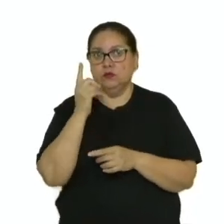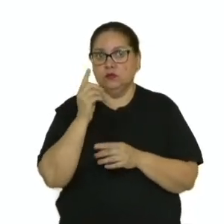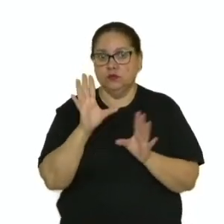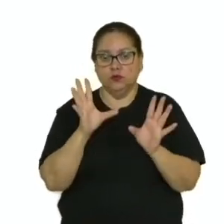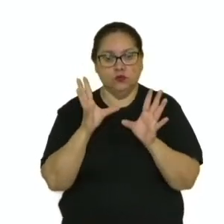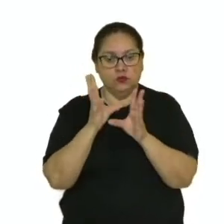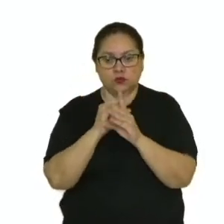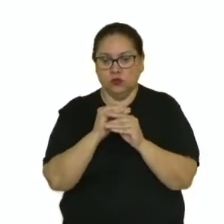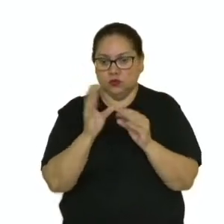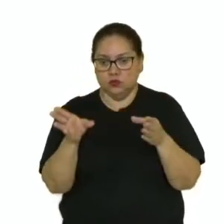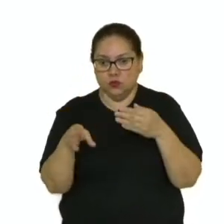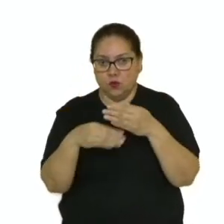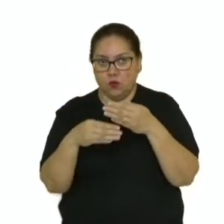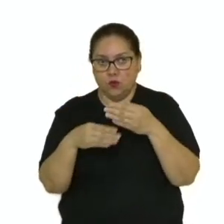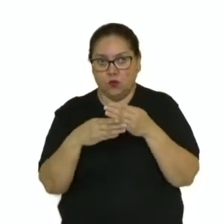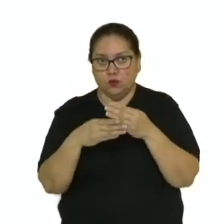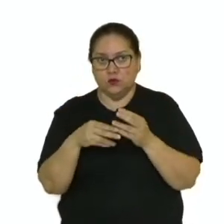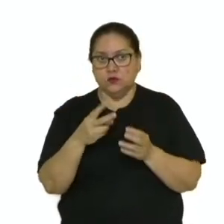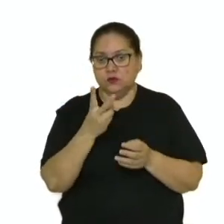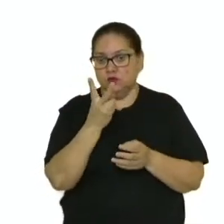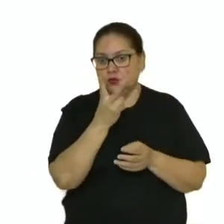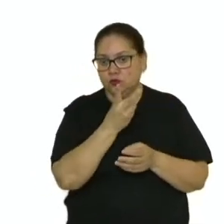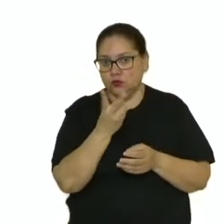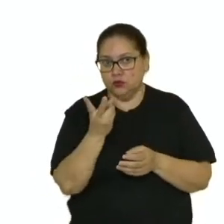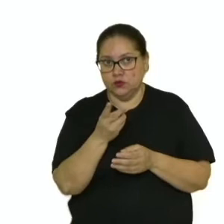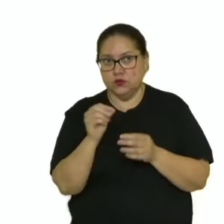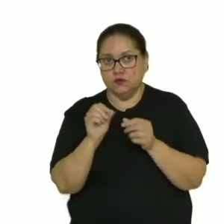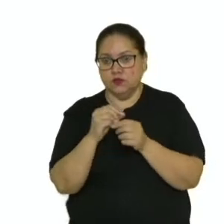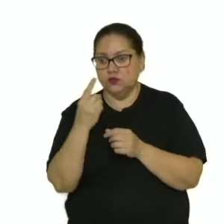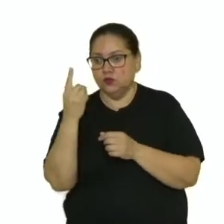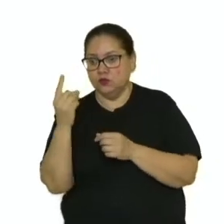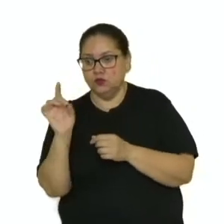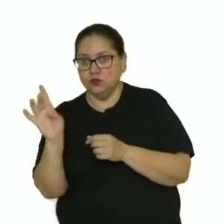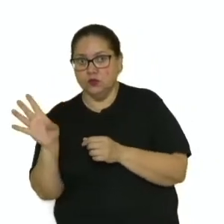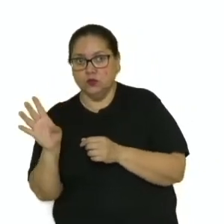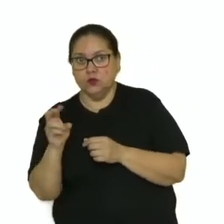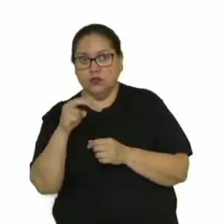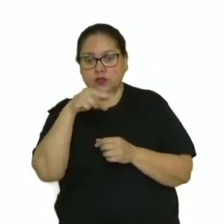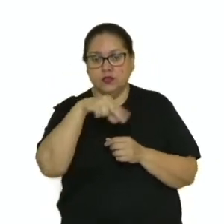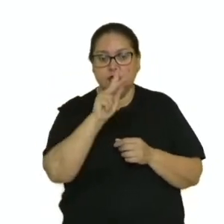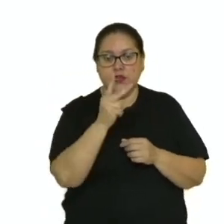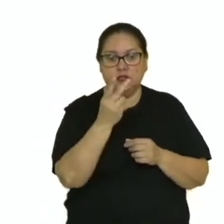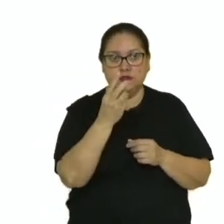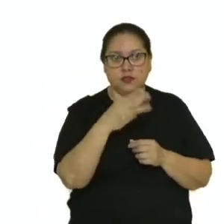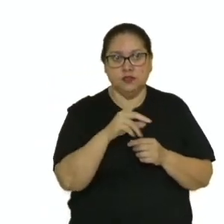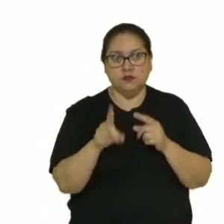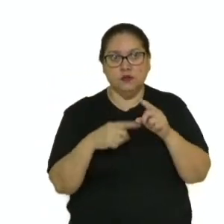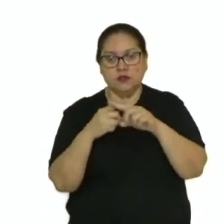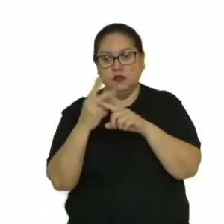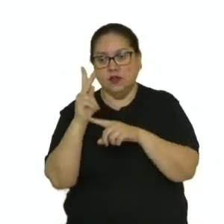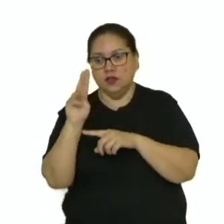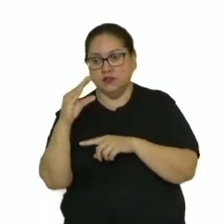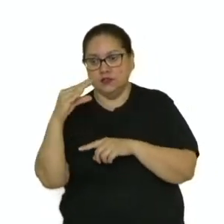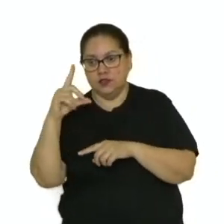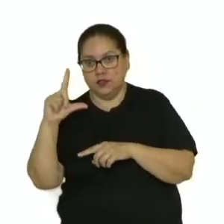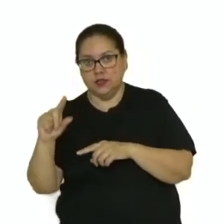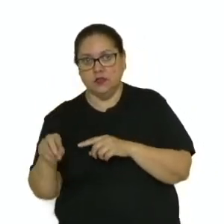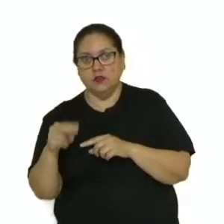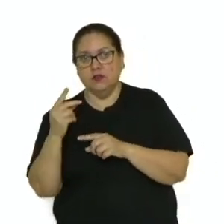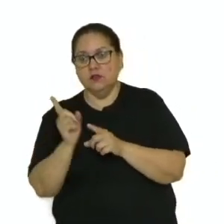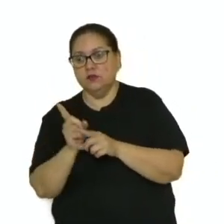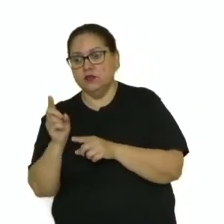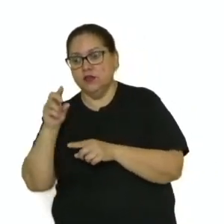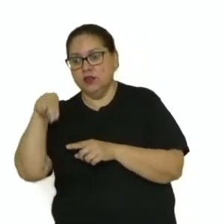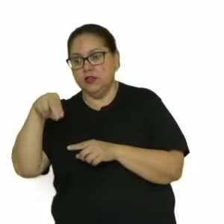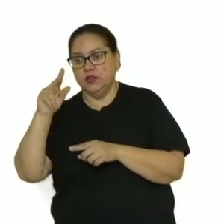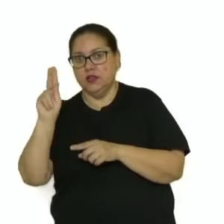todas substâncias compostas, são dois reagentes que formam um produto. Então, o NH3 mais o HCl formando